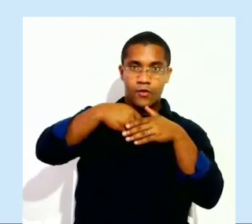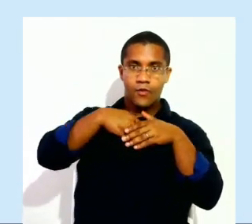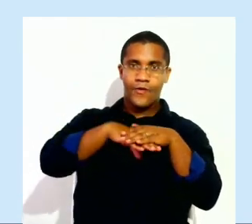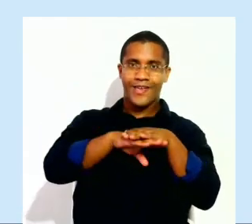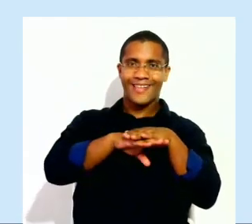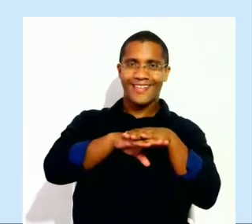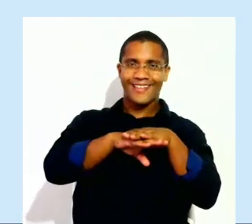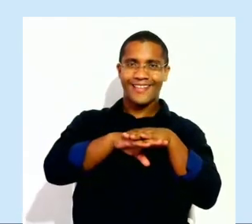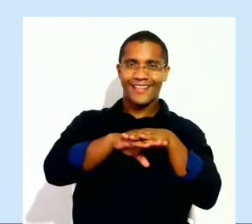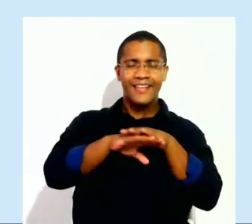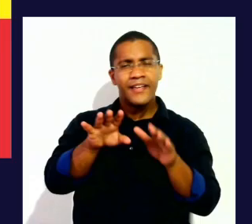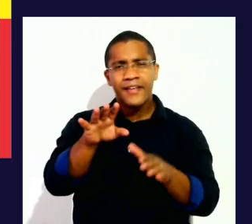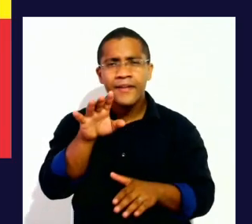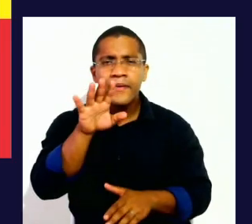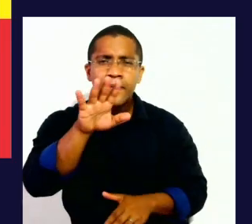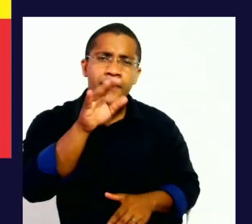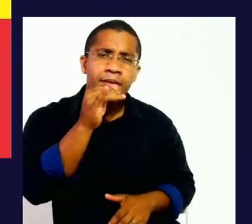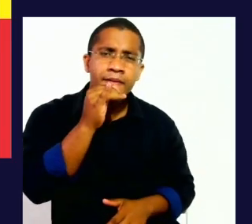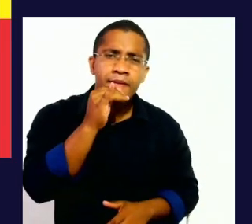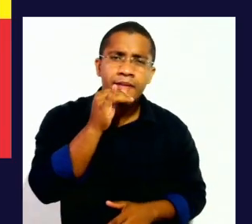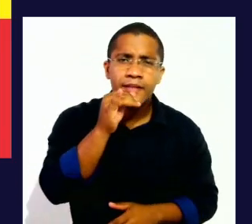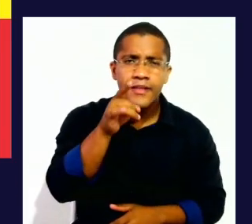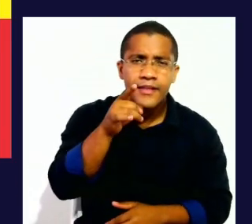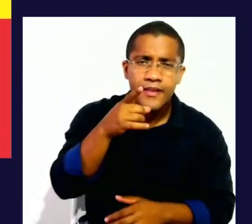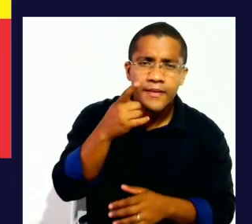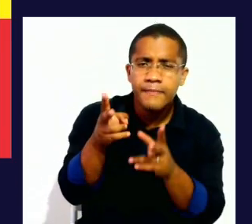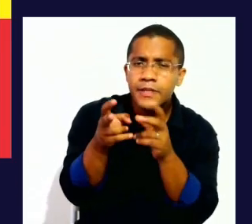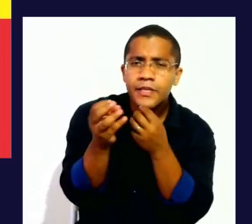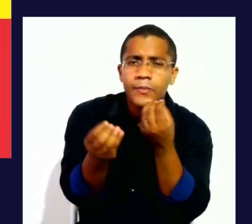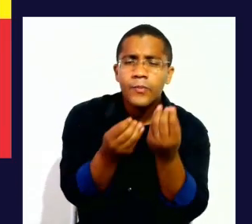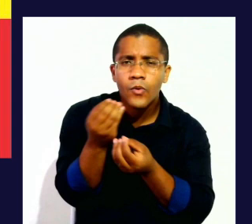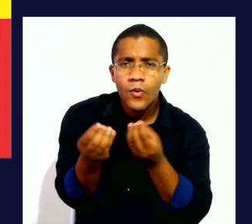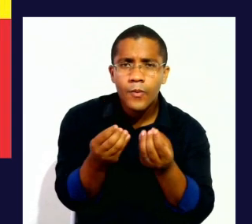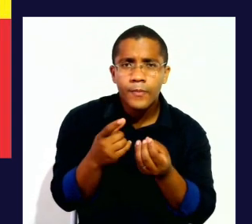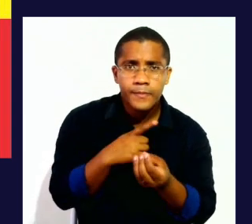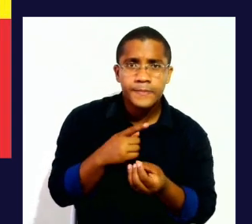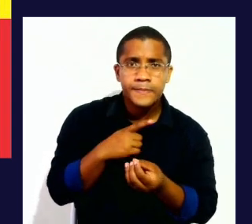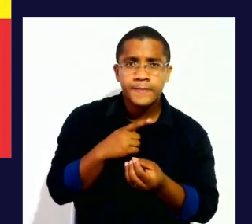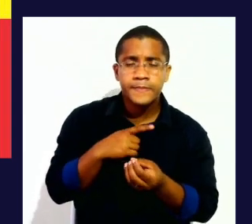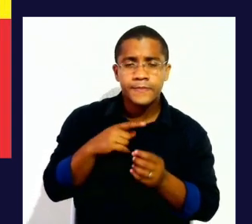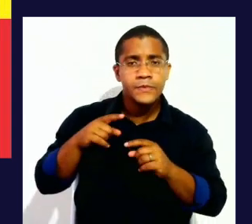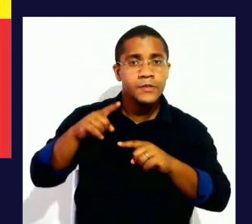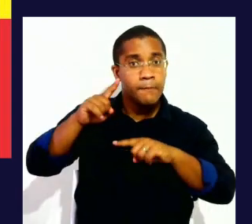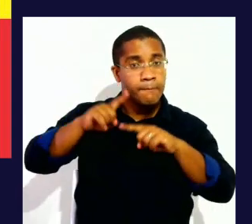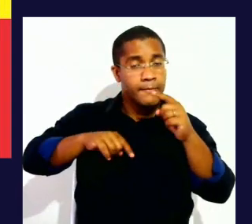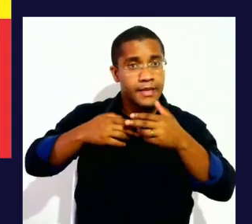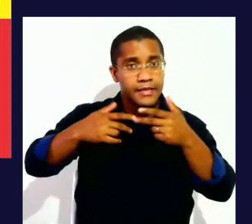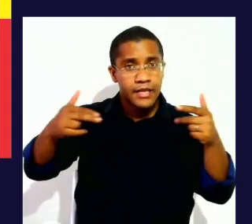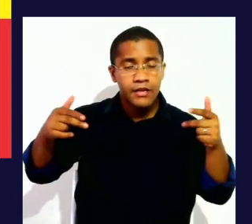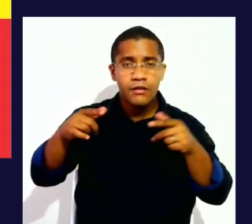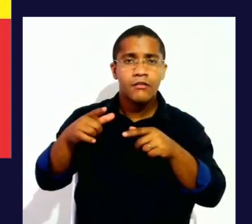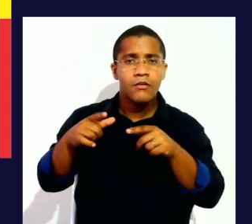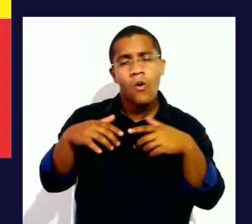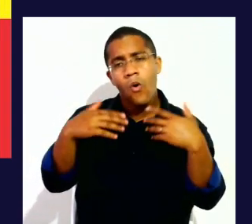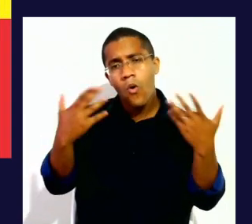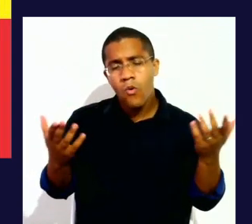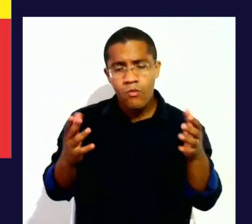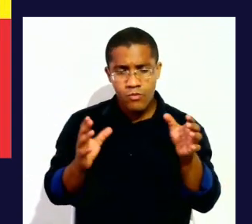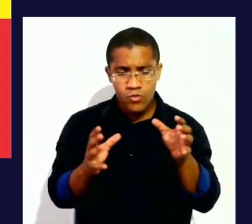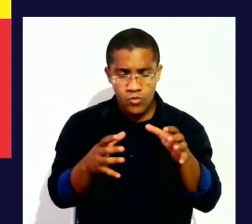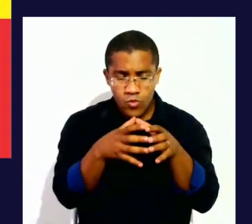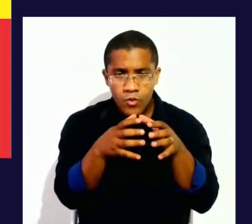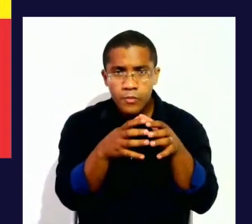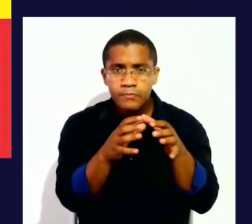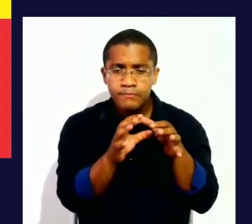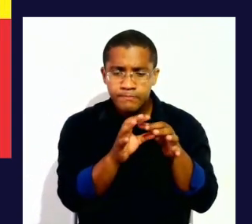em um determinado local. O isolamento, na realidade, ele vai ser definido como um material ou combinação de